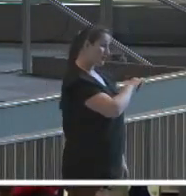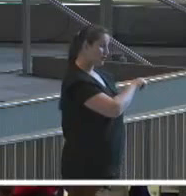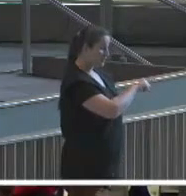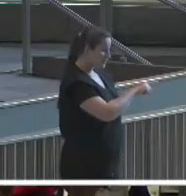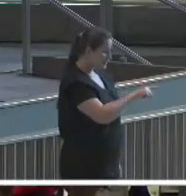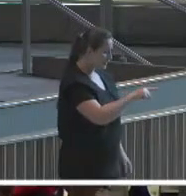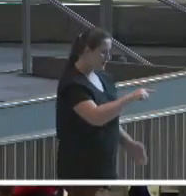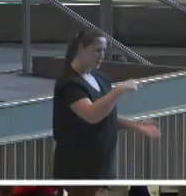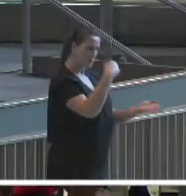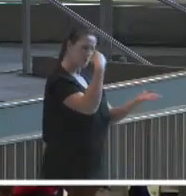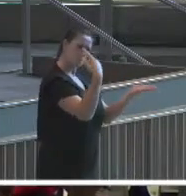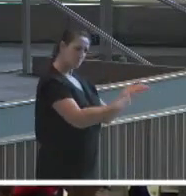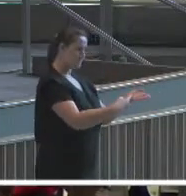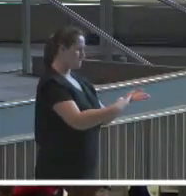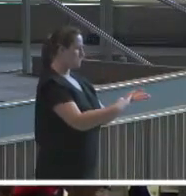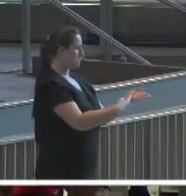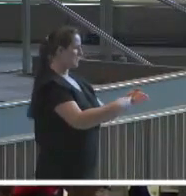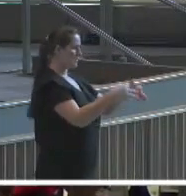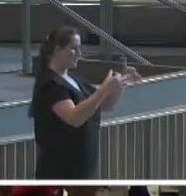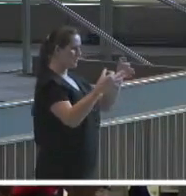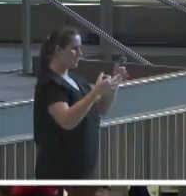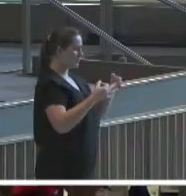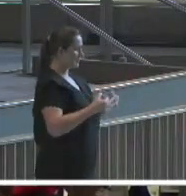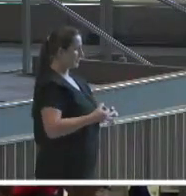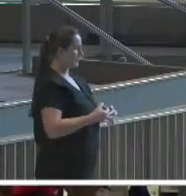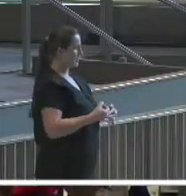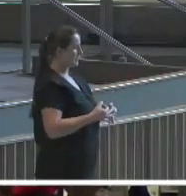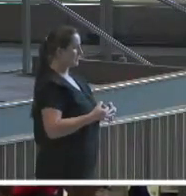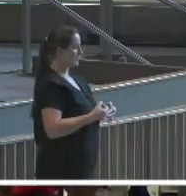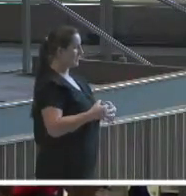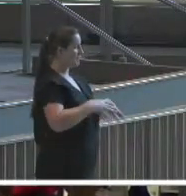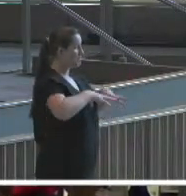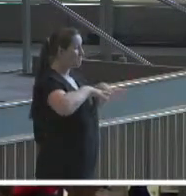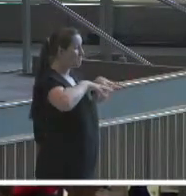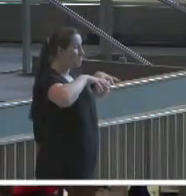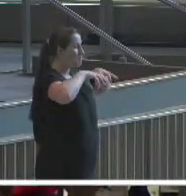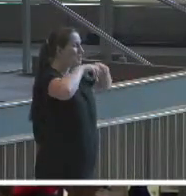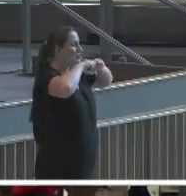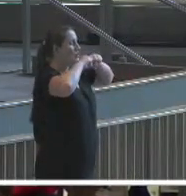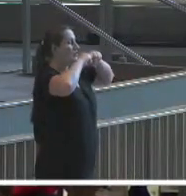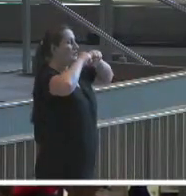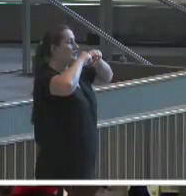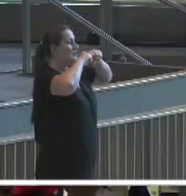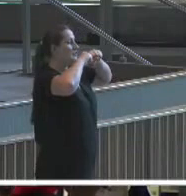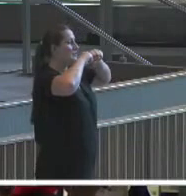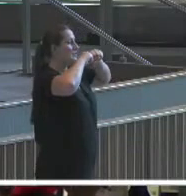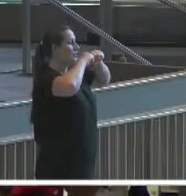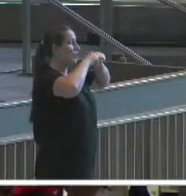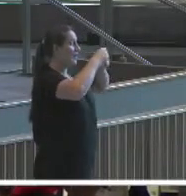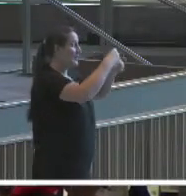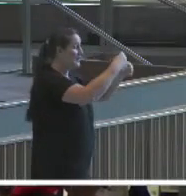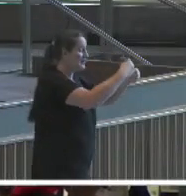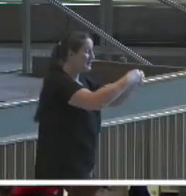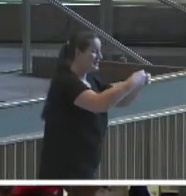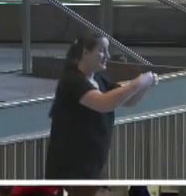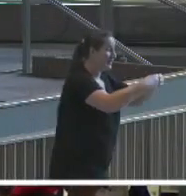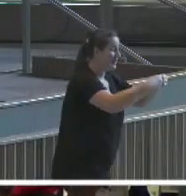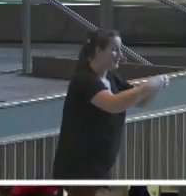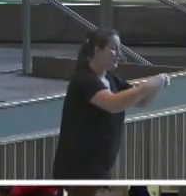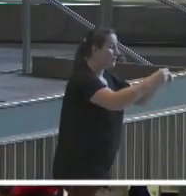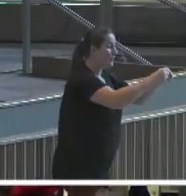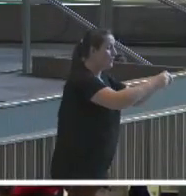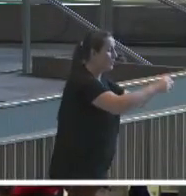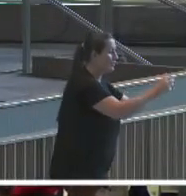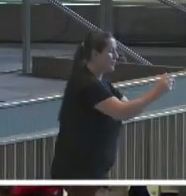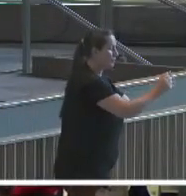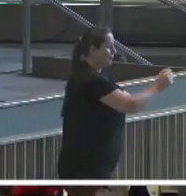meu pacto, a maldição que estava sobre essa cidade vai ficar sobre